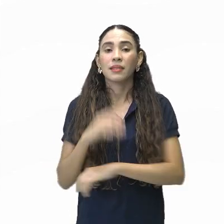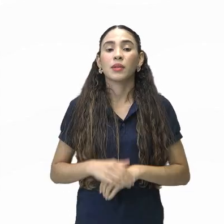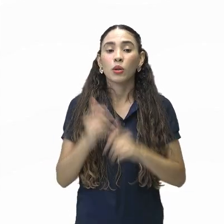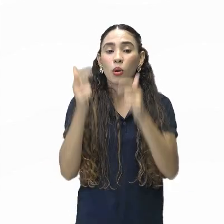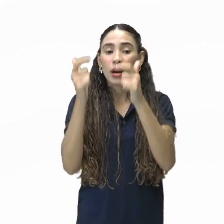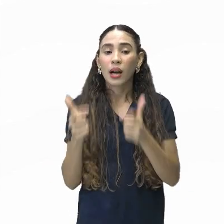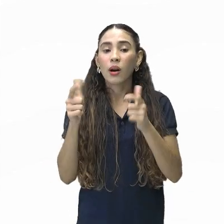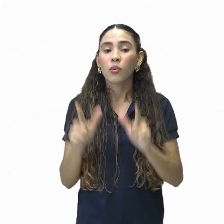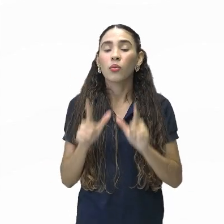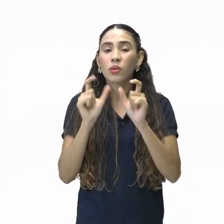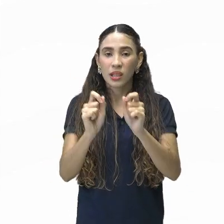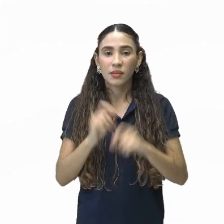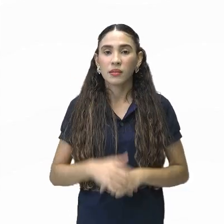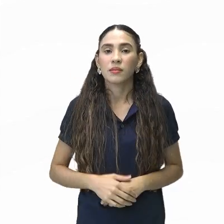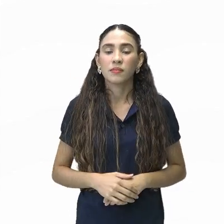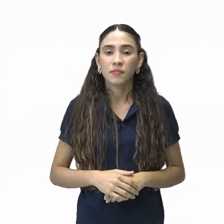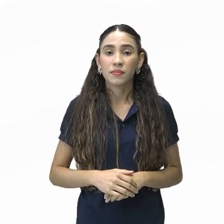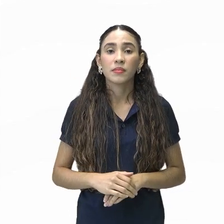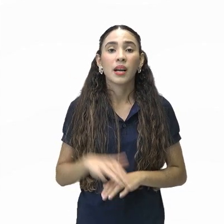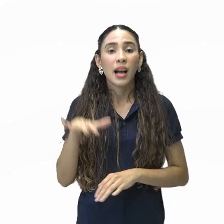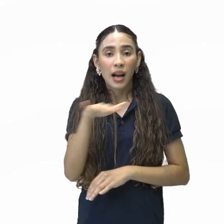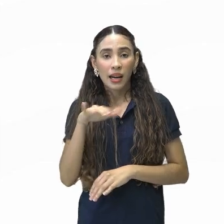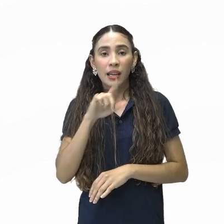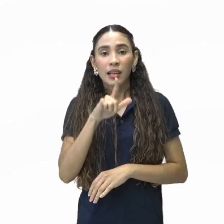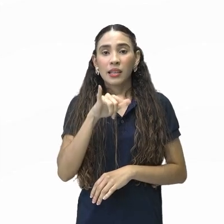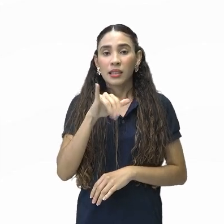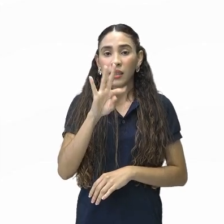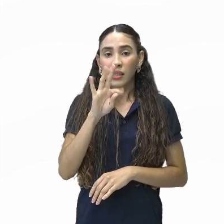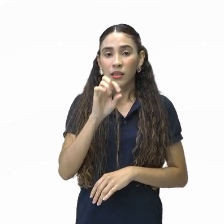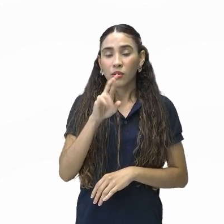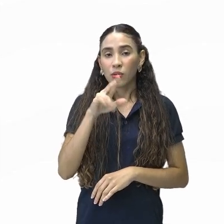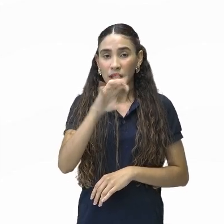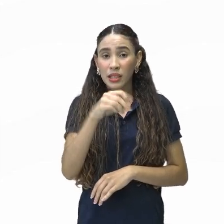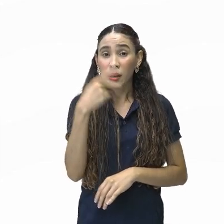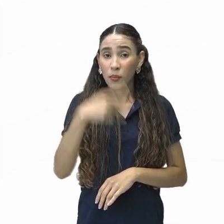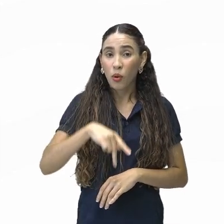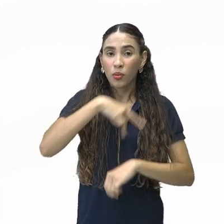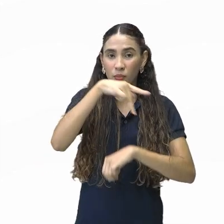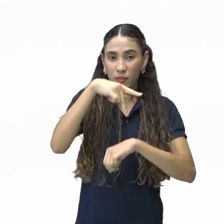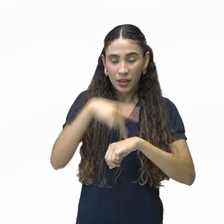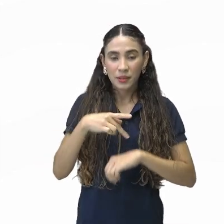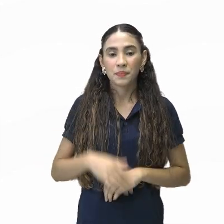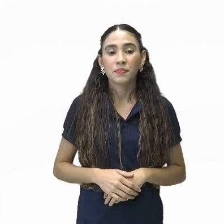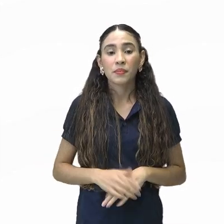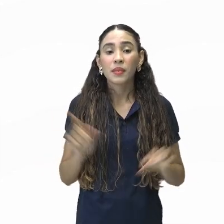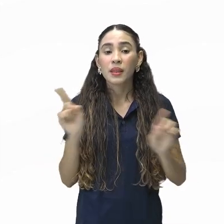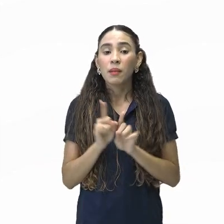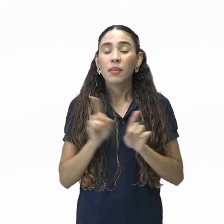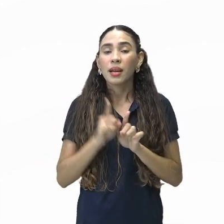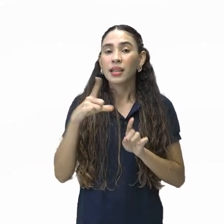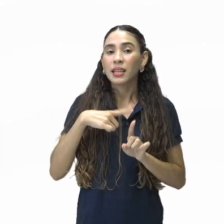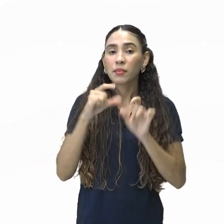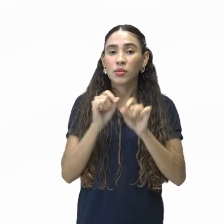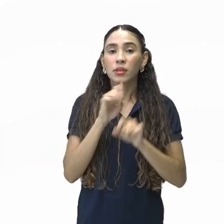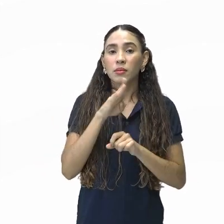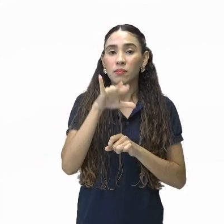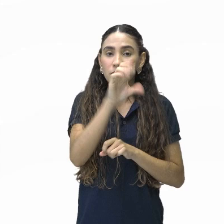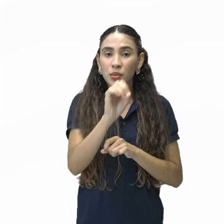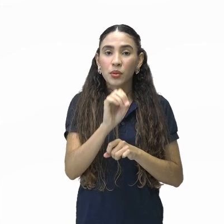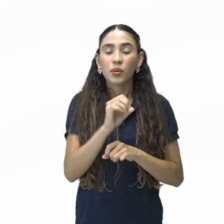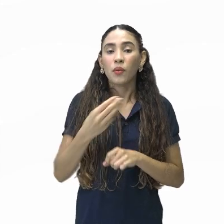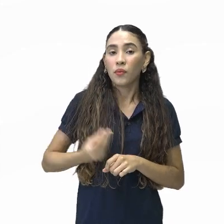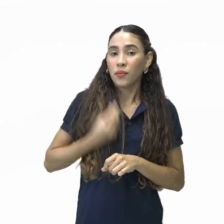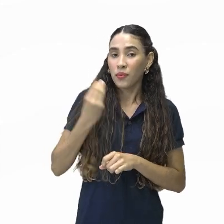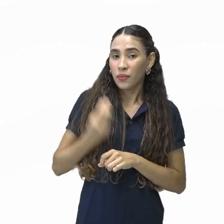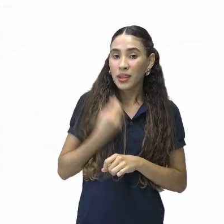localizada bastante, né, na área litorânea do nosso país. E nós temos ainda a biodiversidade